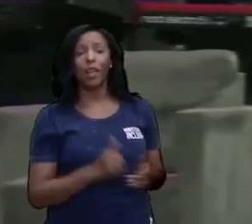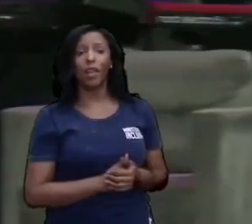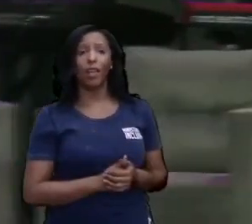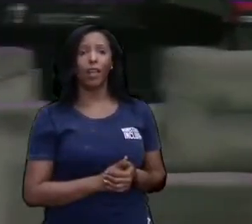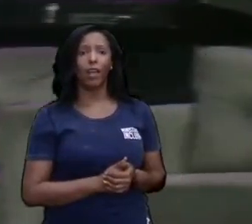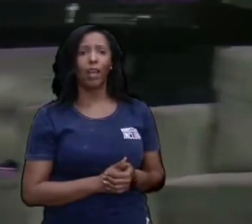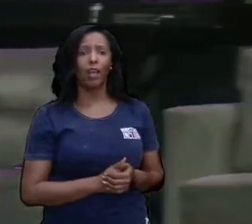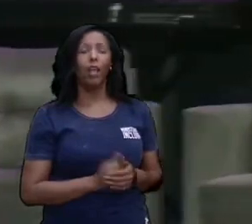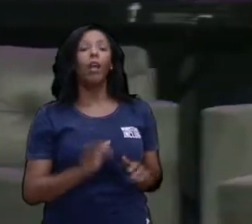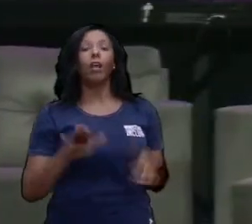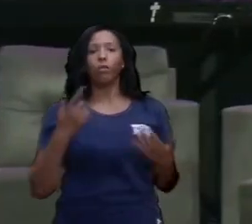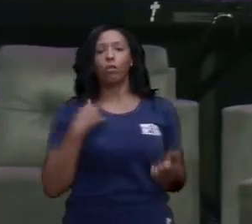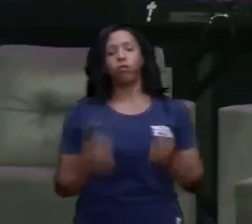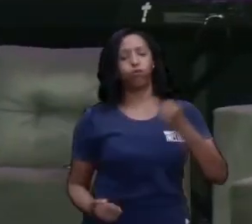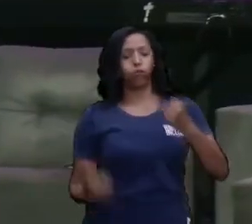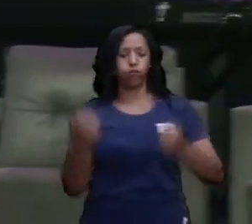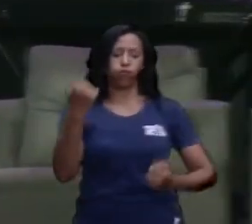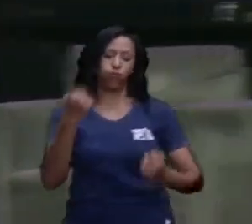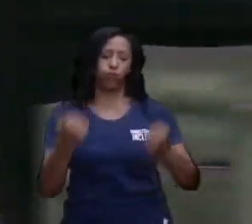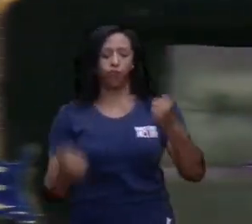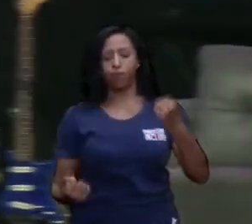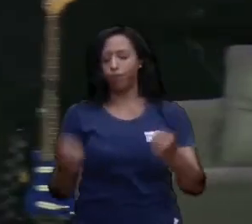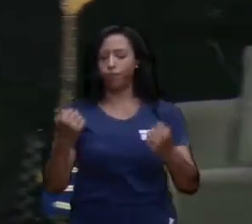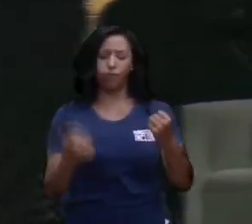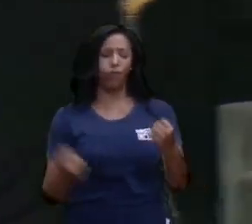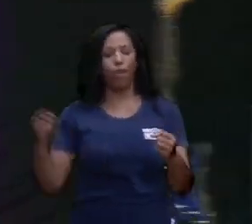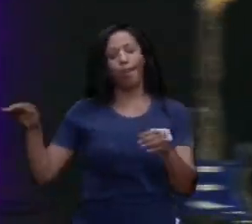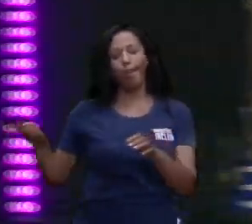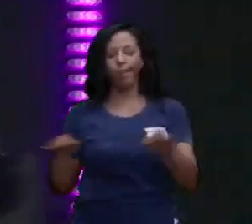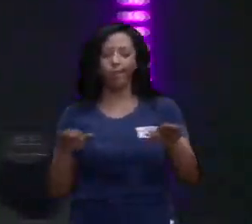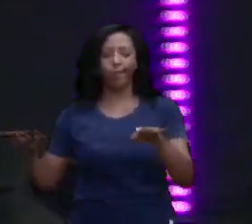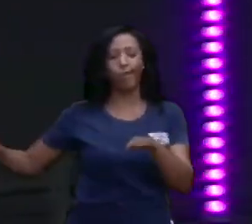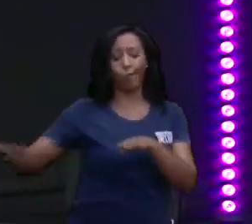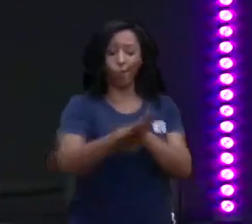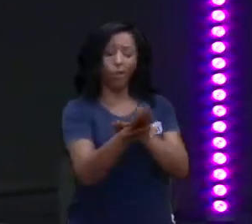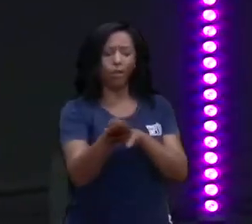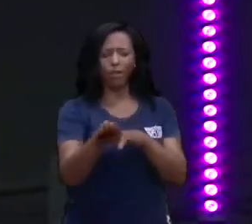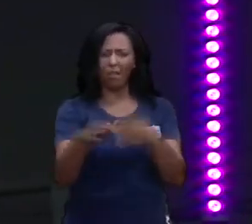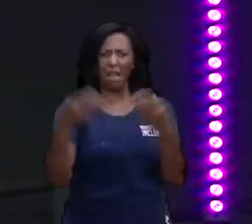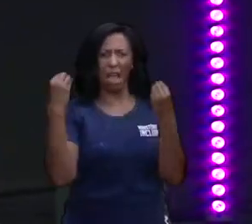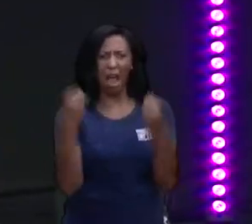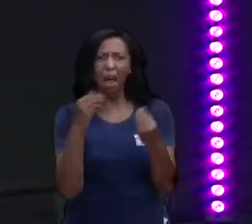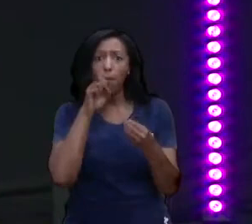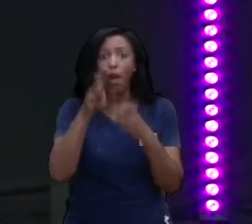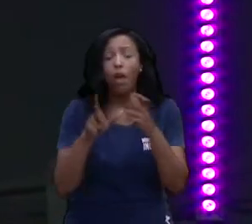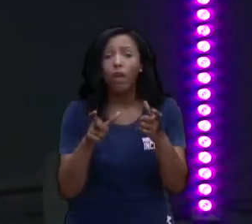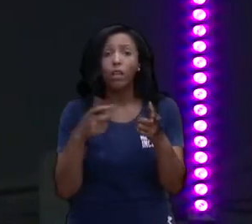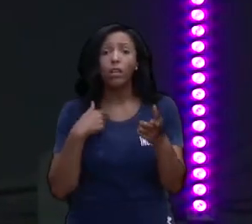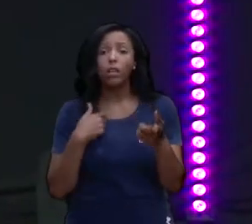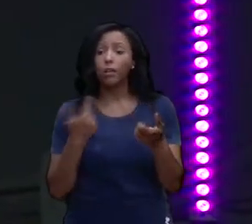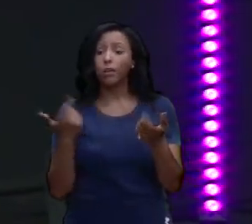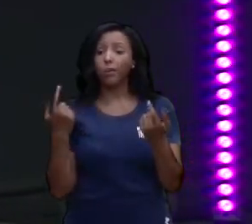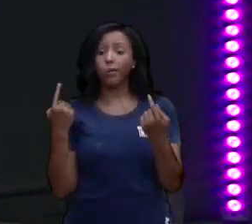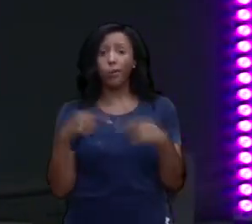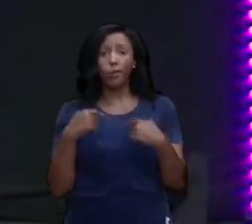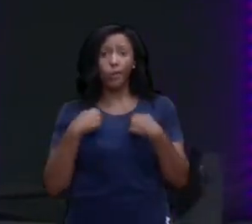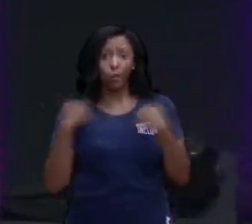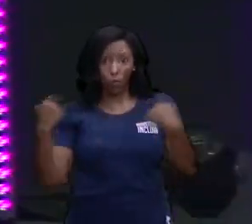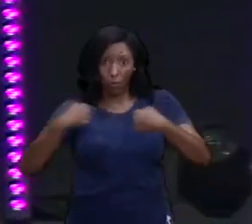quando vou no trânsito alguém me dá uma fechada Quando alguém te traiu quando alguém tentou roubar você